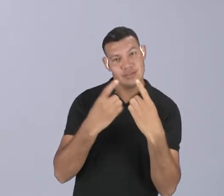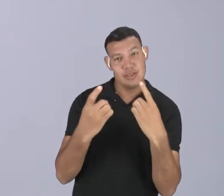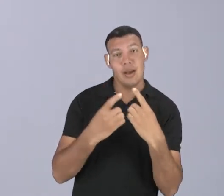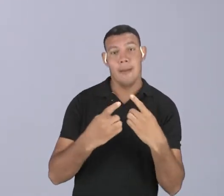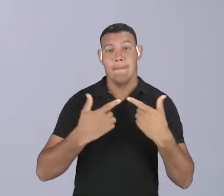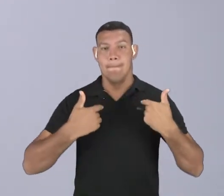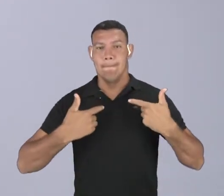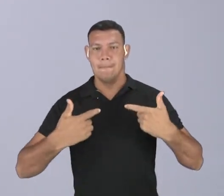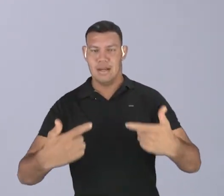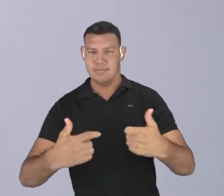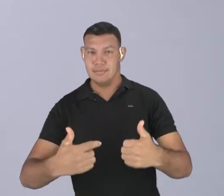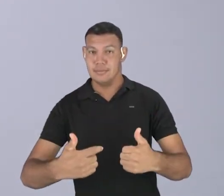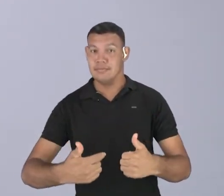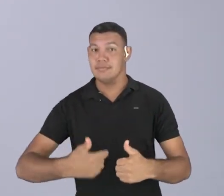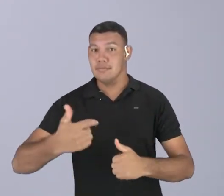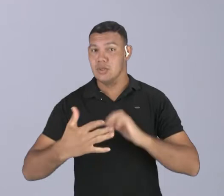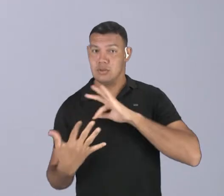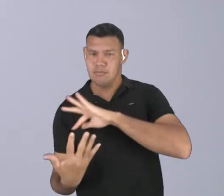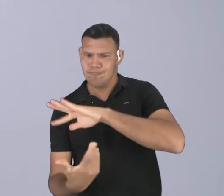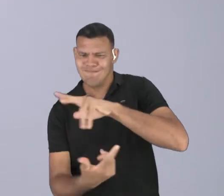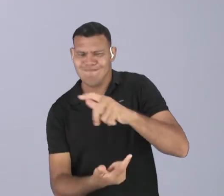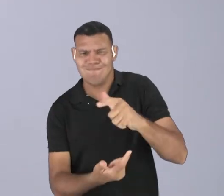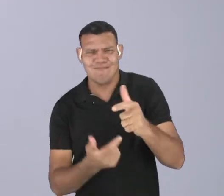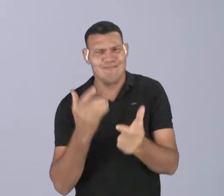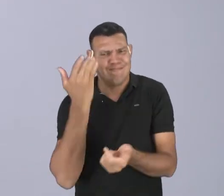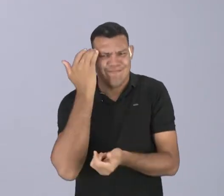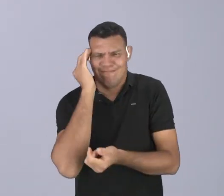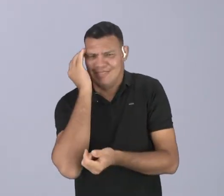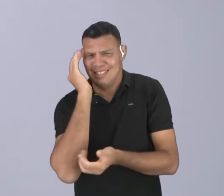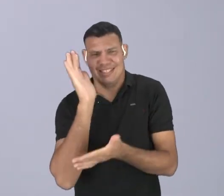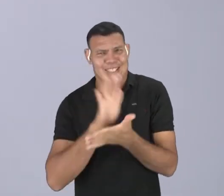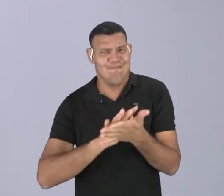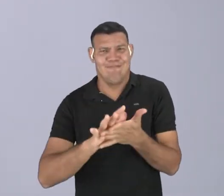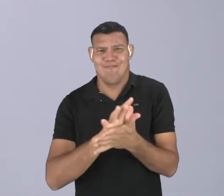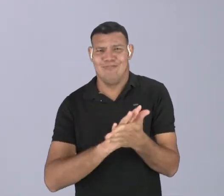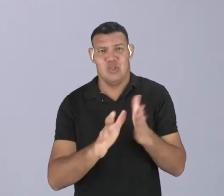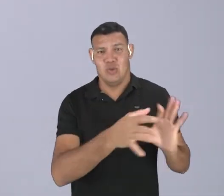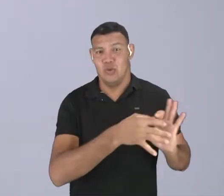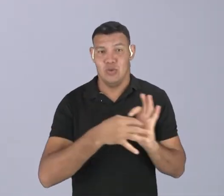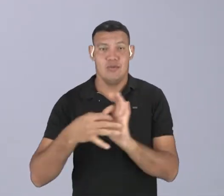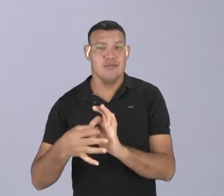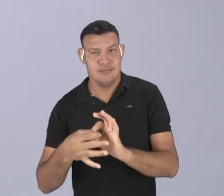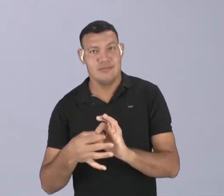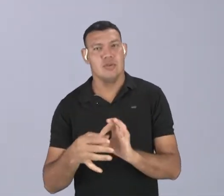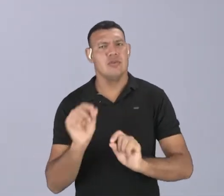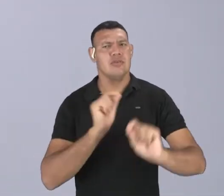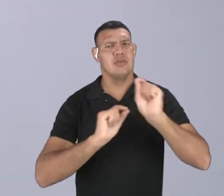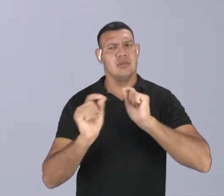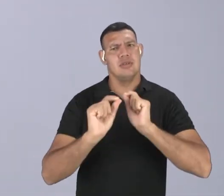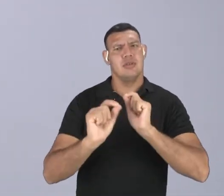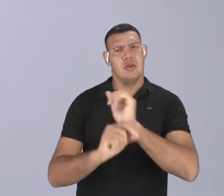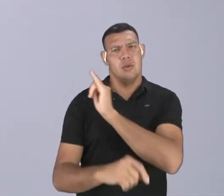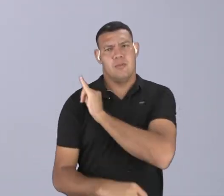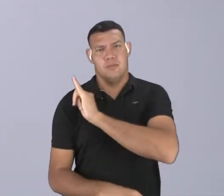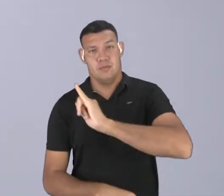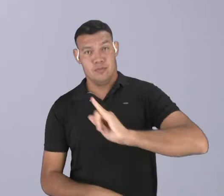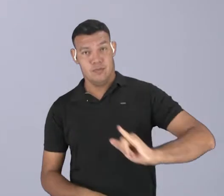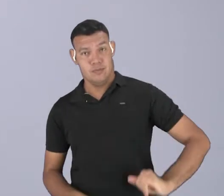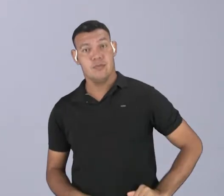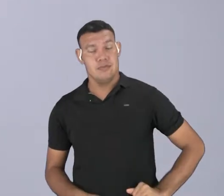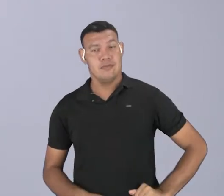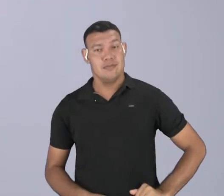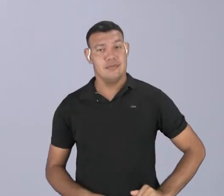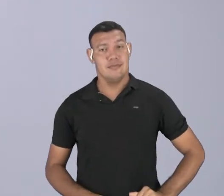Guerra Mundial, mas a gente não entendeu o seu conceito num todo. A gente vai ver o que foi o imperialismo, principalmente no